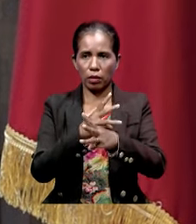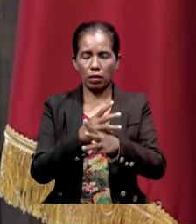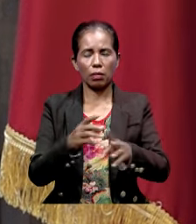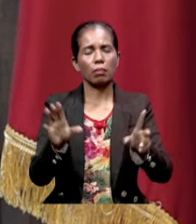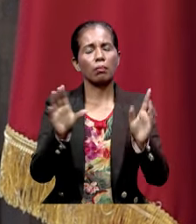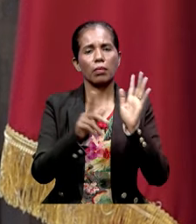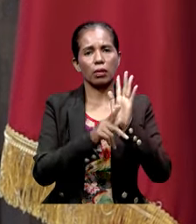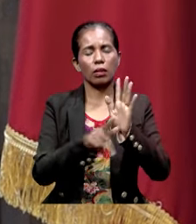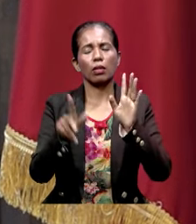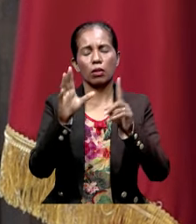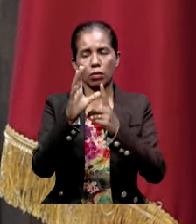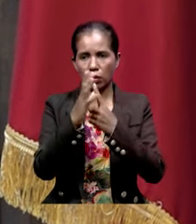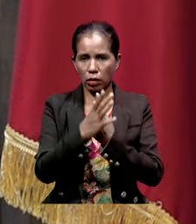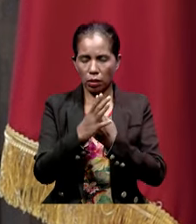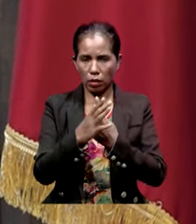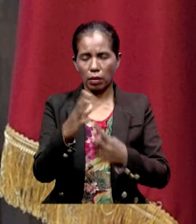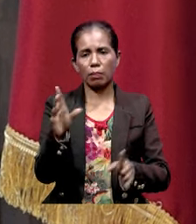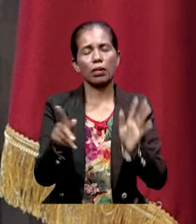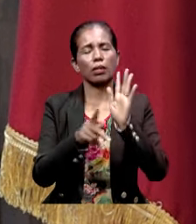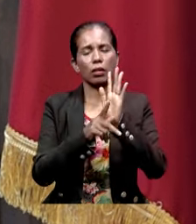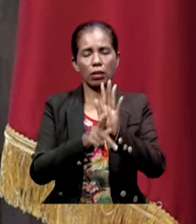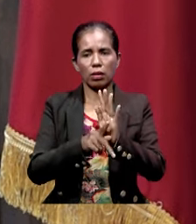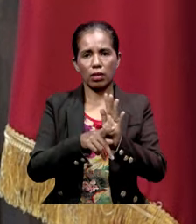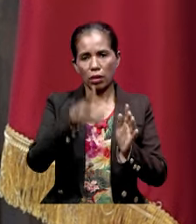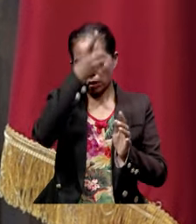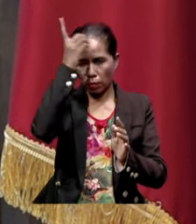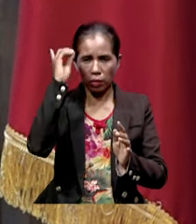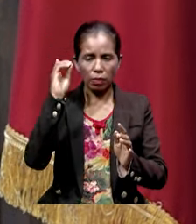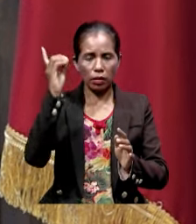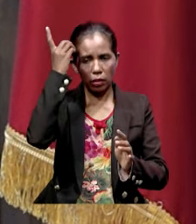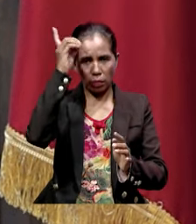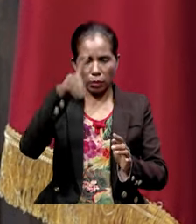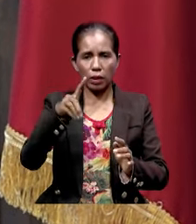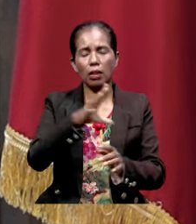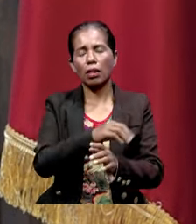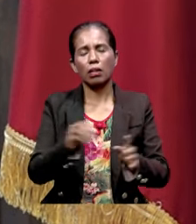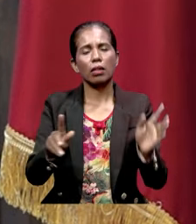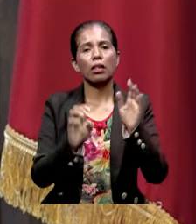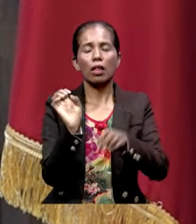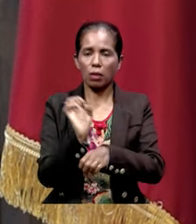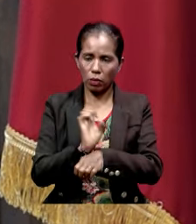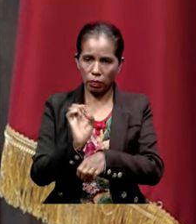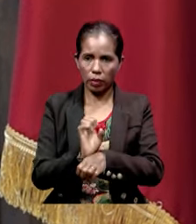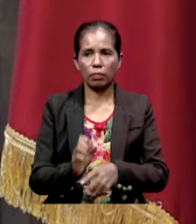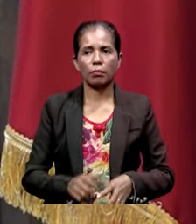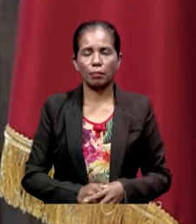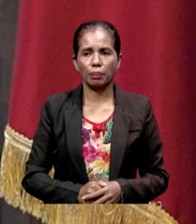cultural, a presença diplomática, a presença econômica. E